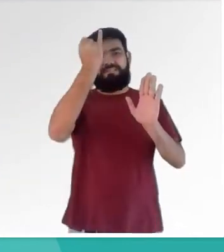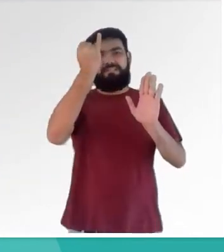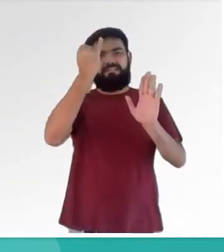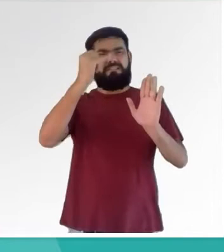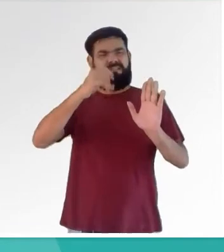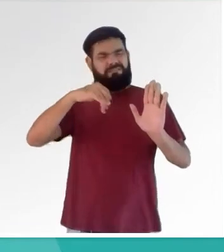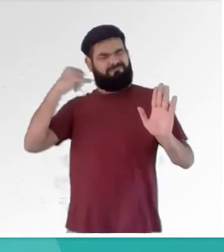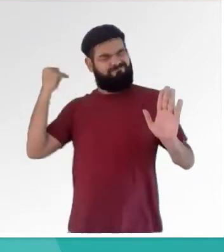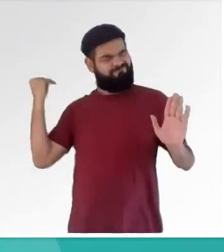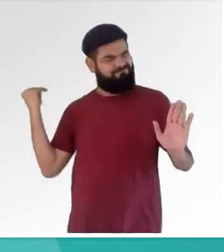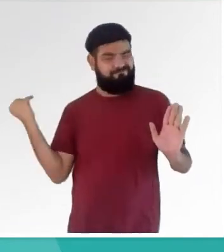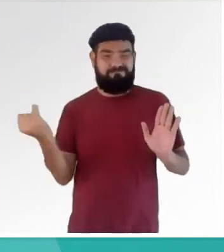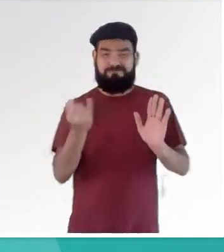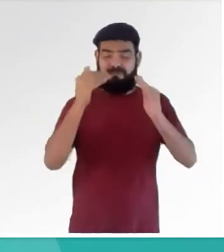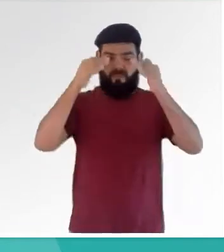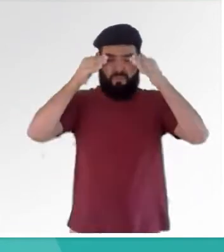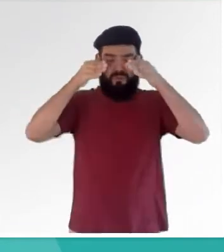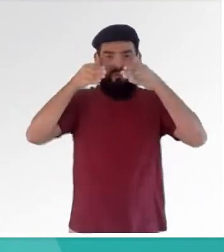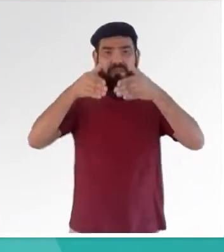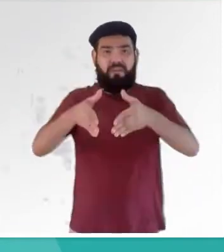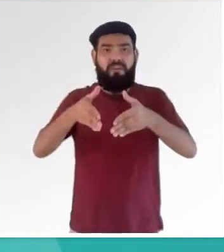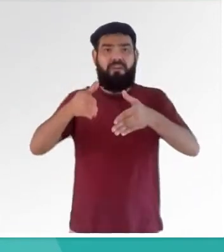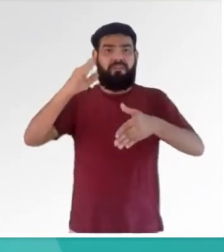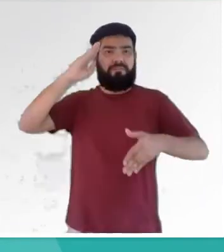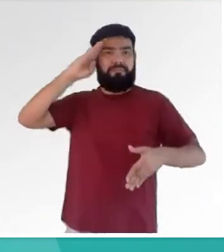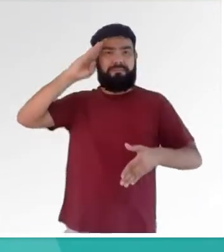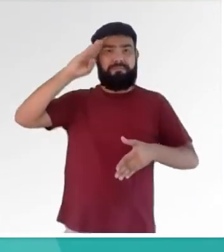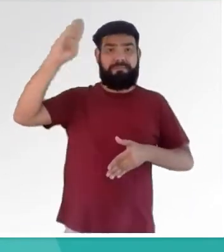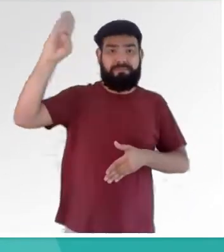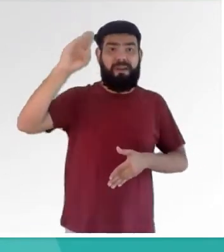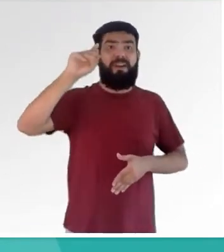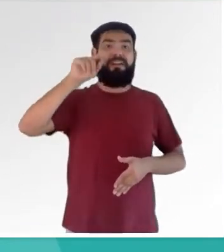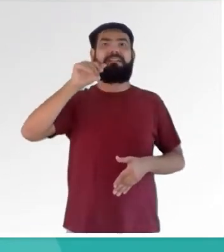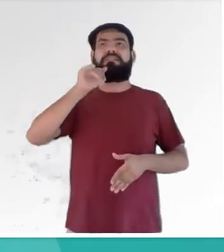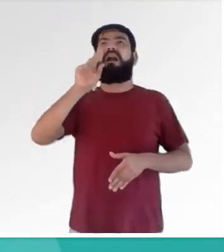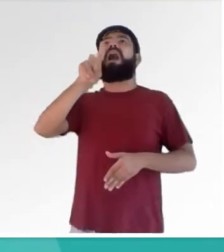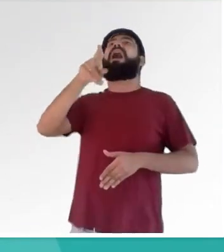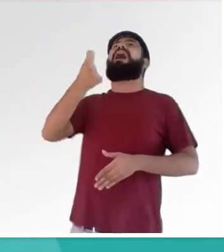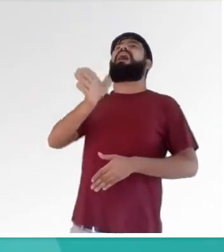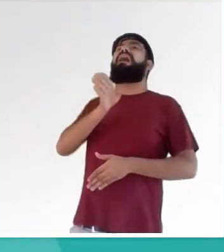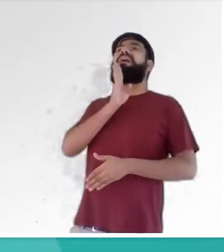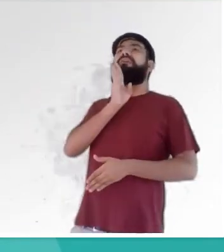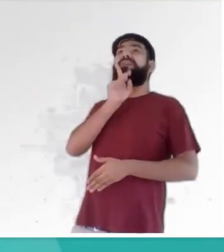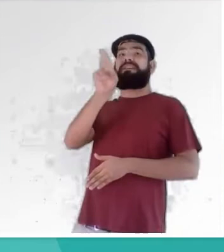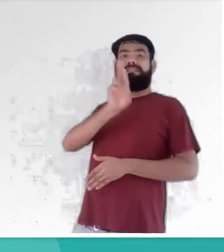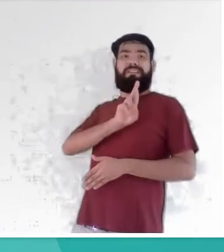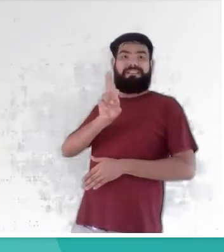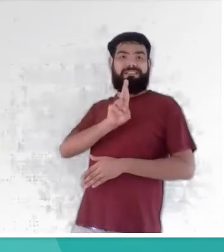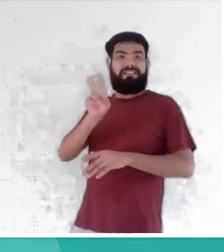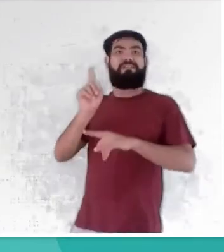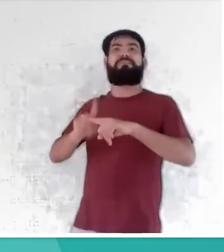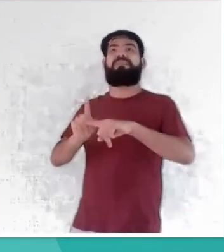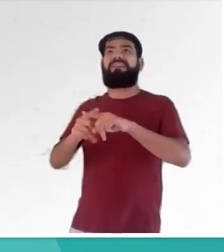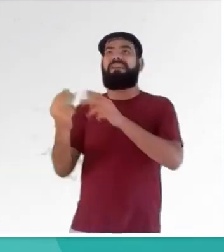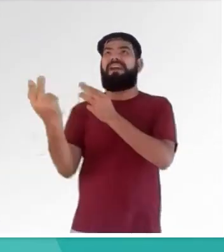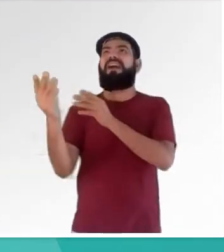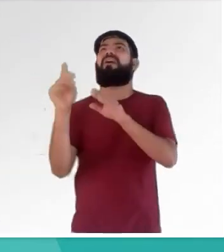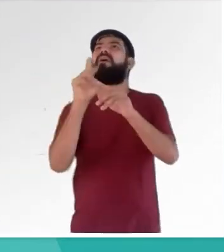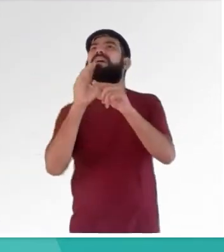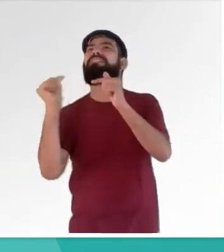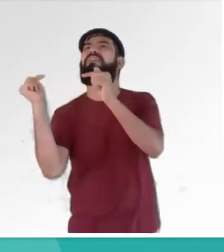determinantes, que a gente pode dizer que aquilo ali é uma religião. Por quê? Porque ela tem esses elementos aqui. Então,